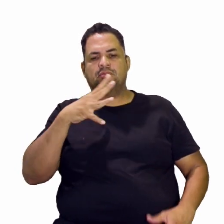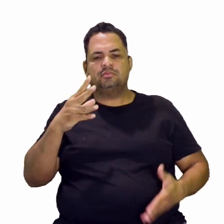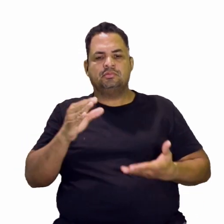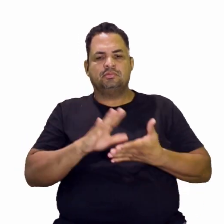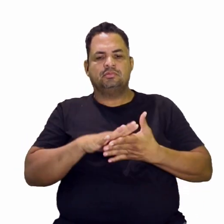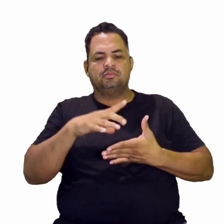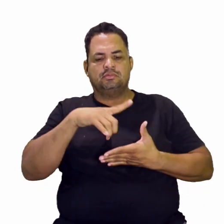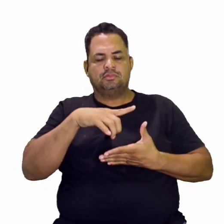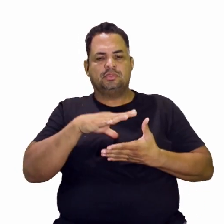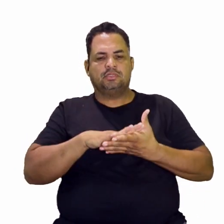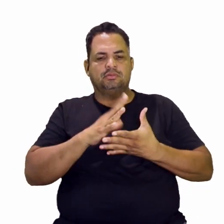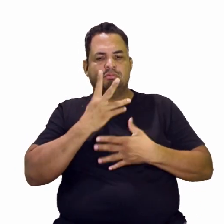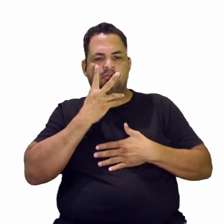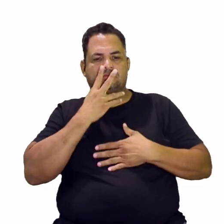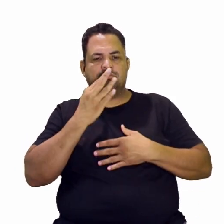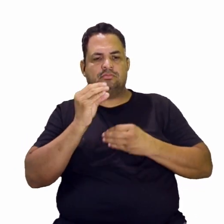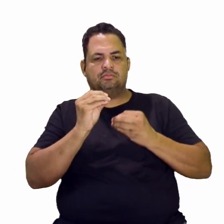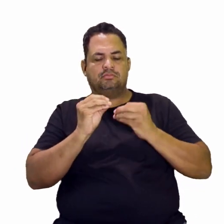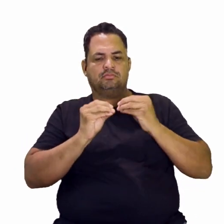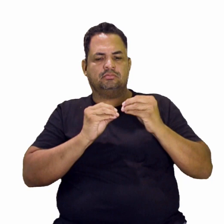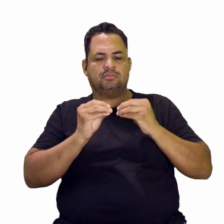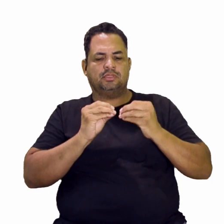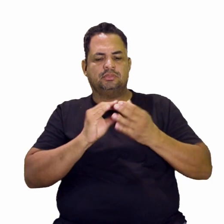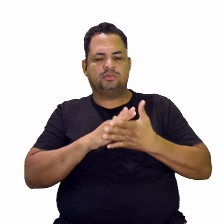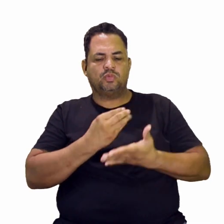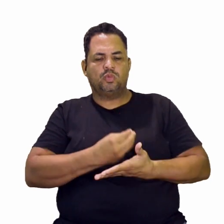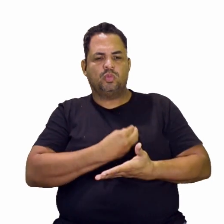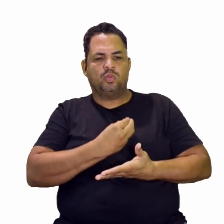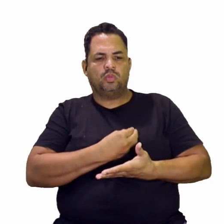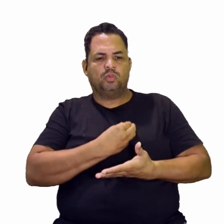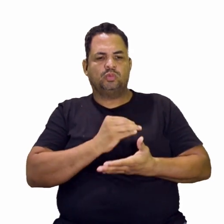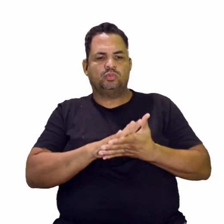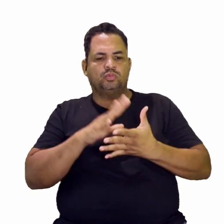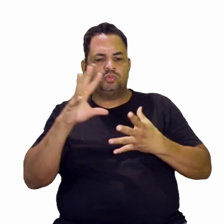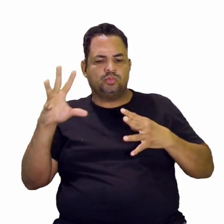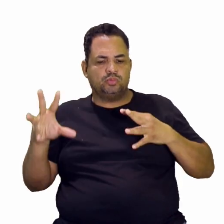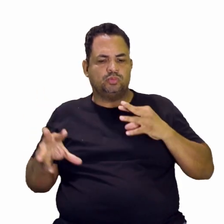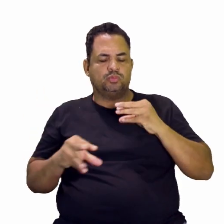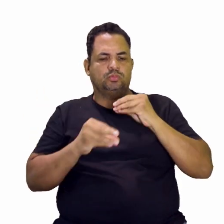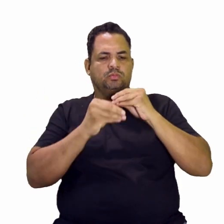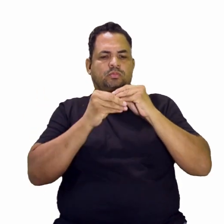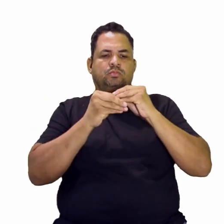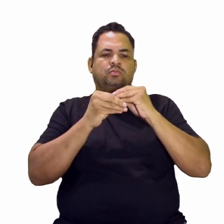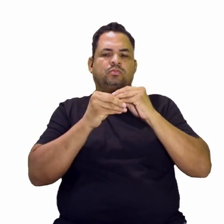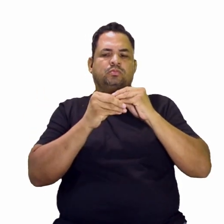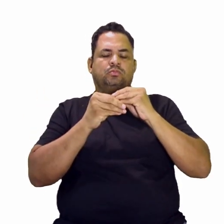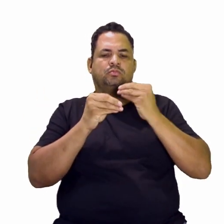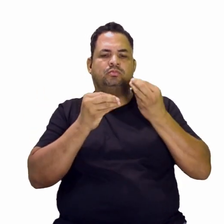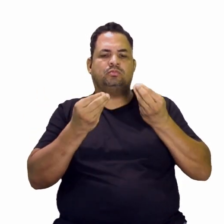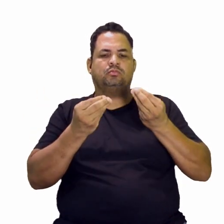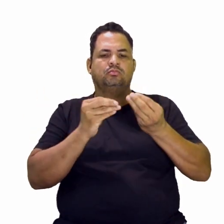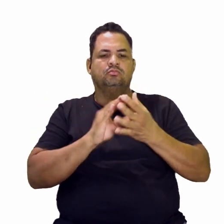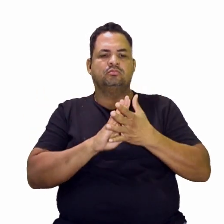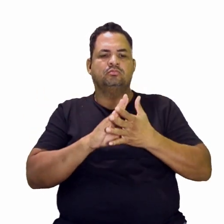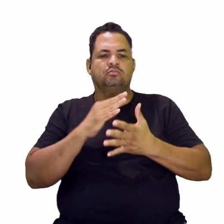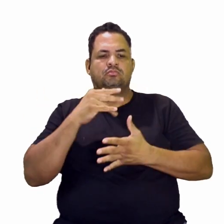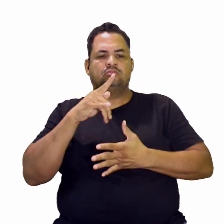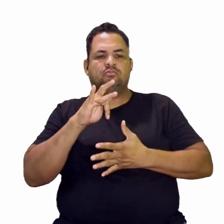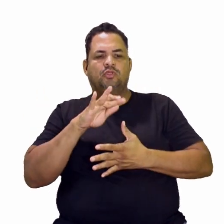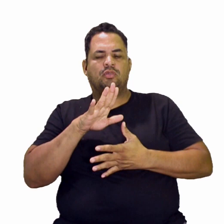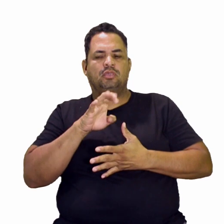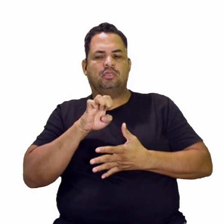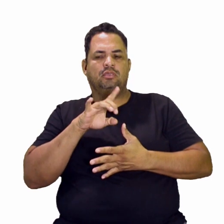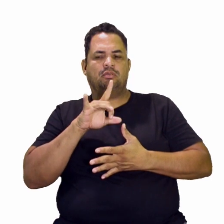incorporação de um organismo procarionte que incorporou, tá? Um